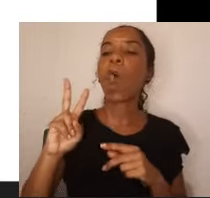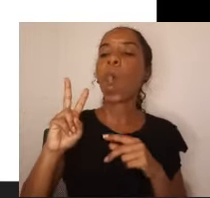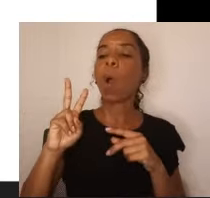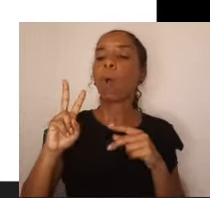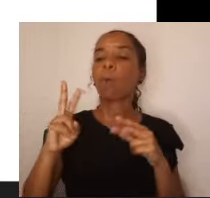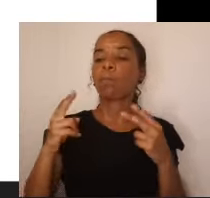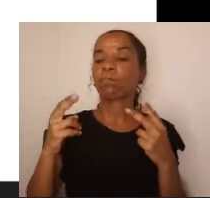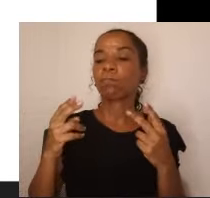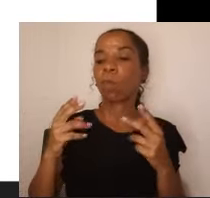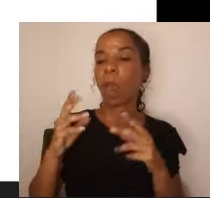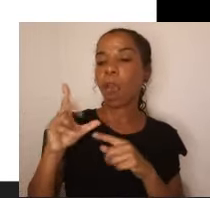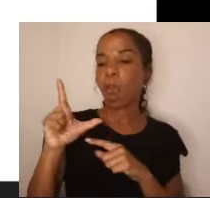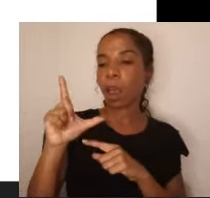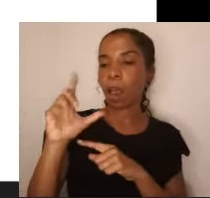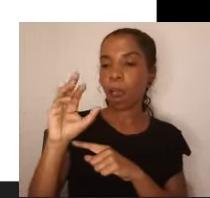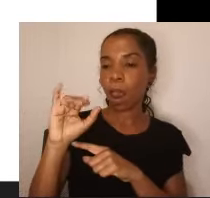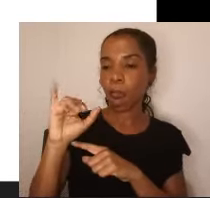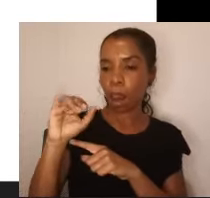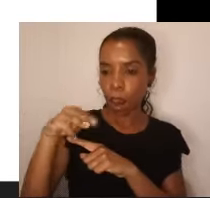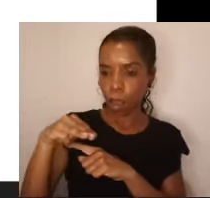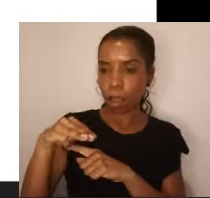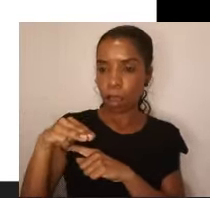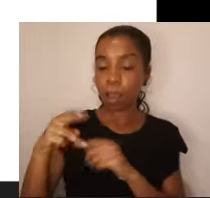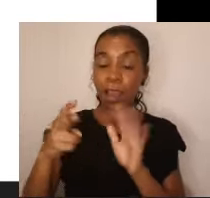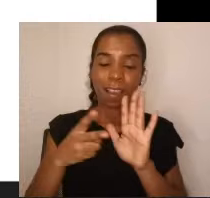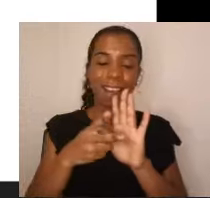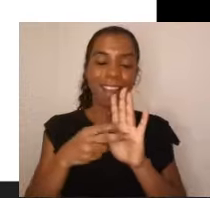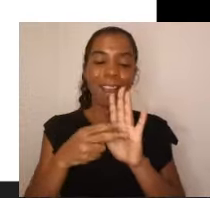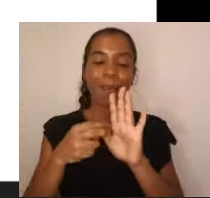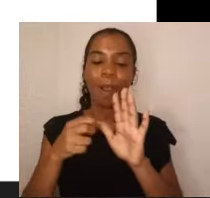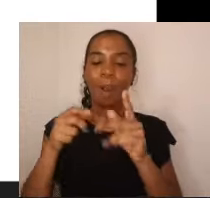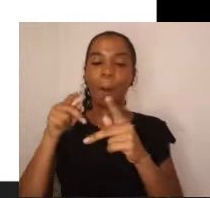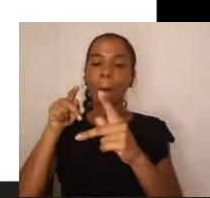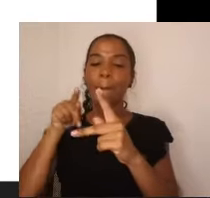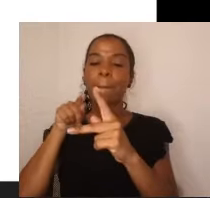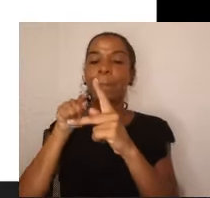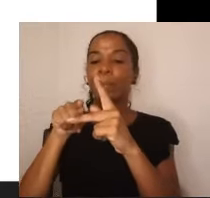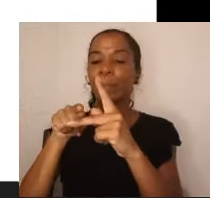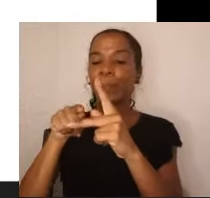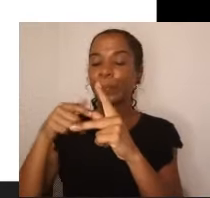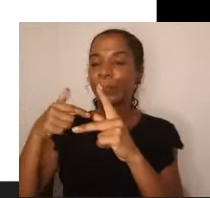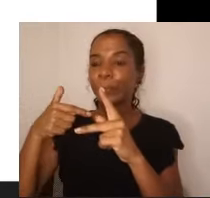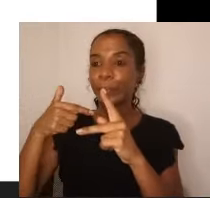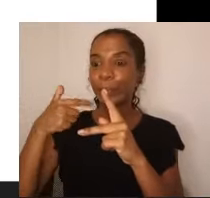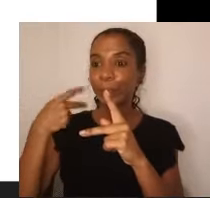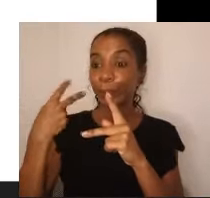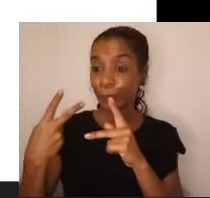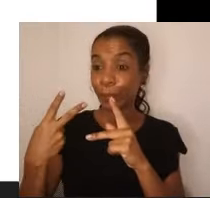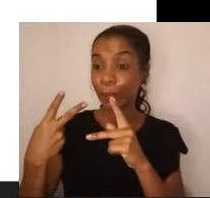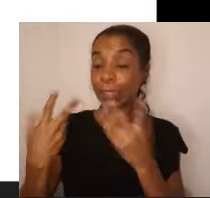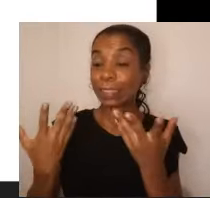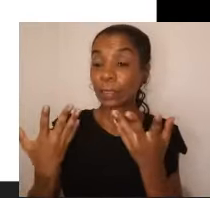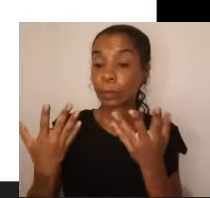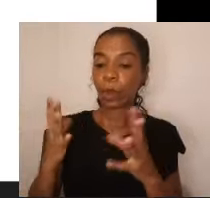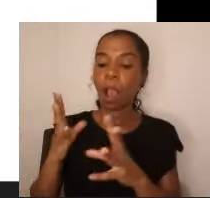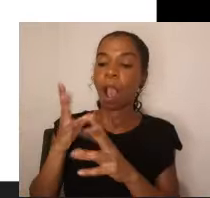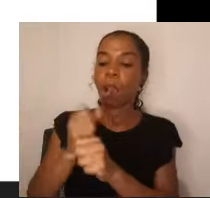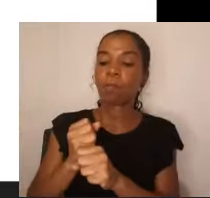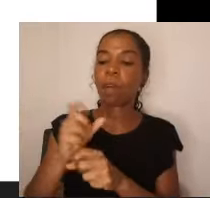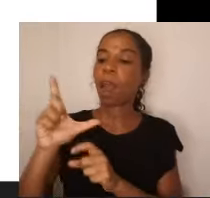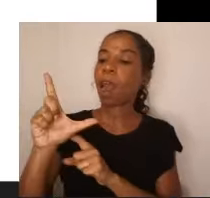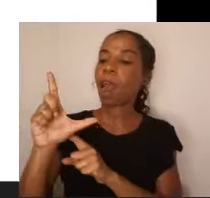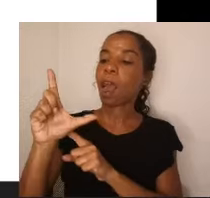mesma coisa que o valor dessa função no ponto 2. Ou seja, para calcular esse limite, basta pegar